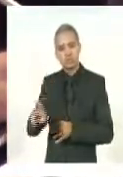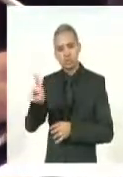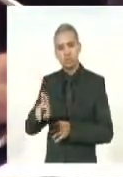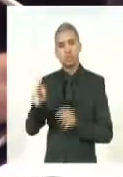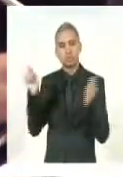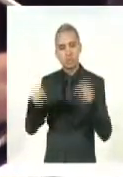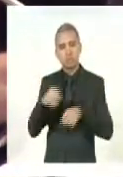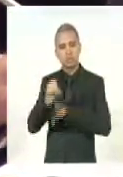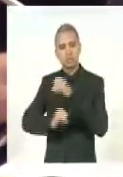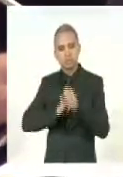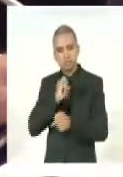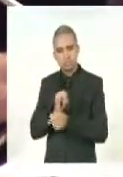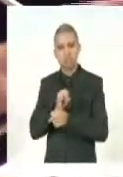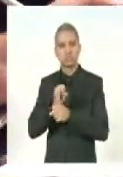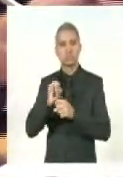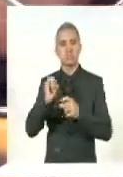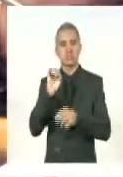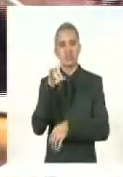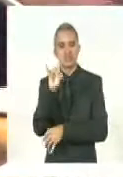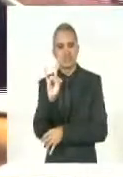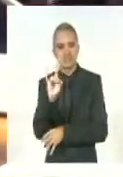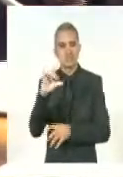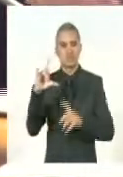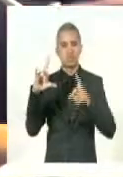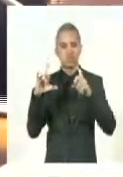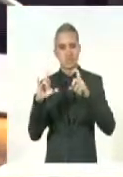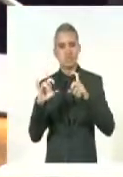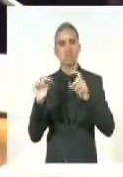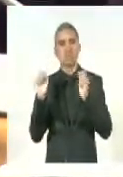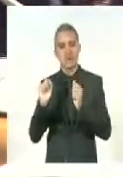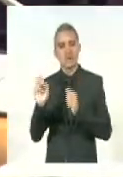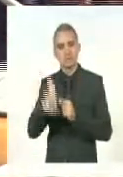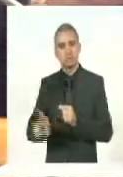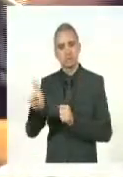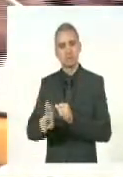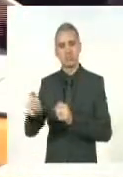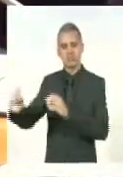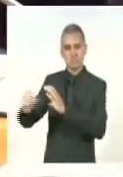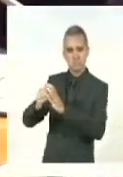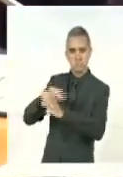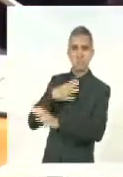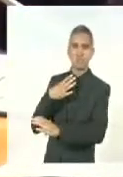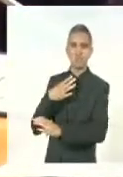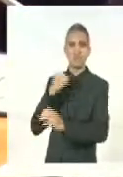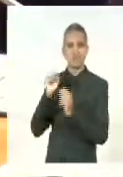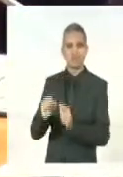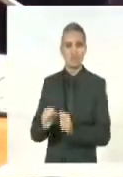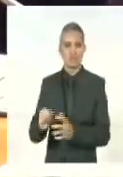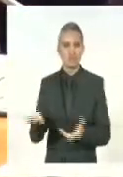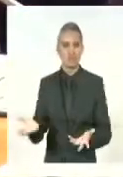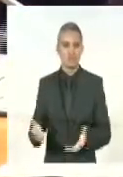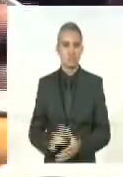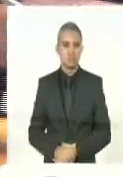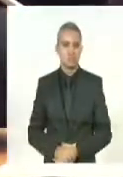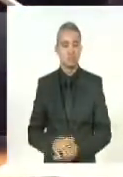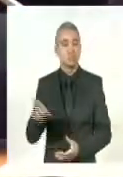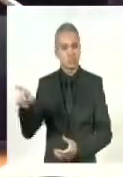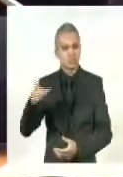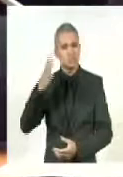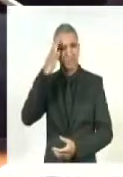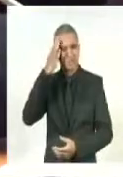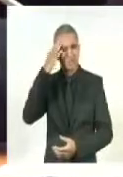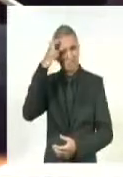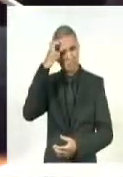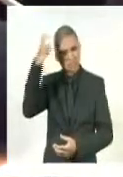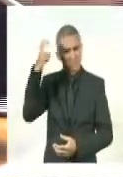errônea, falou bobagem, e eu quero aqui, como jurista, explicar para ele. Assim é assado. E ele tem capacidade, não tenho